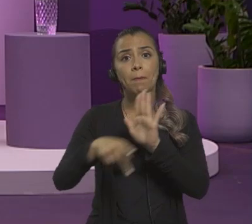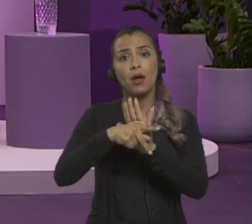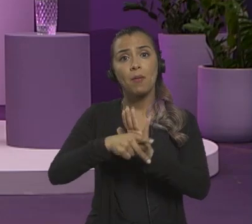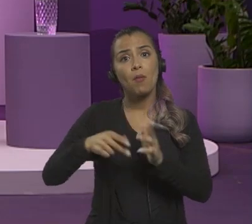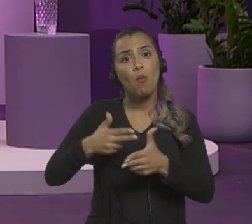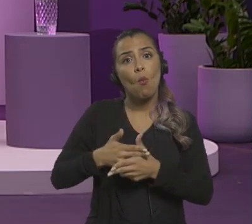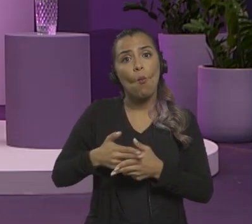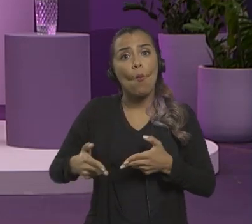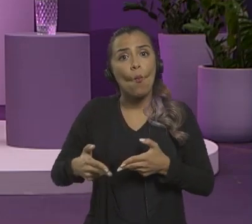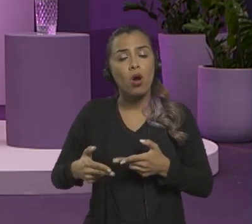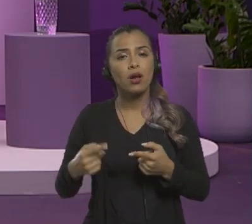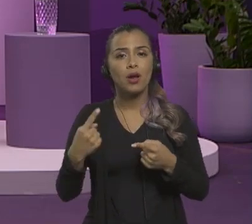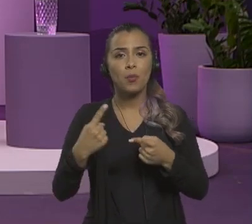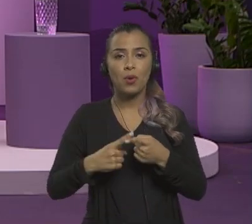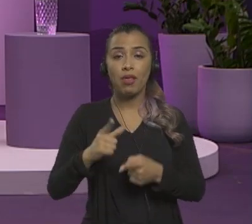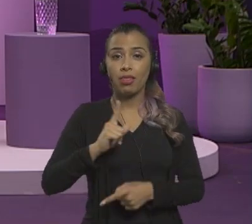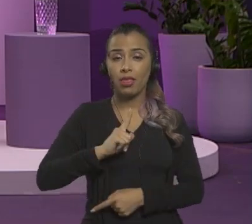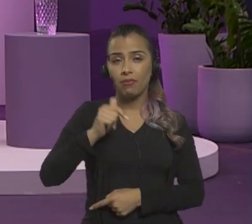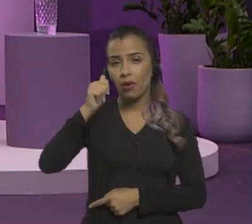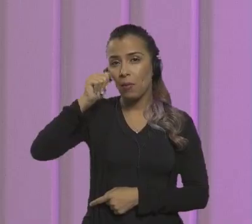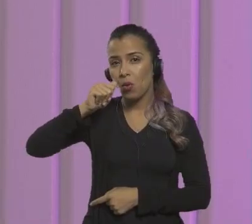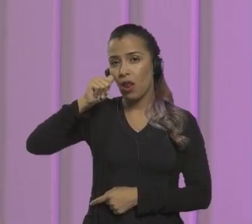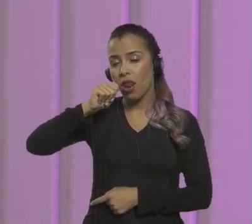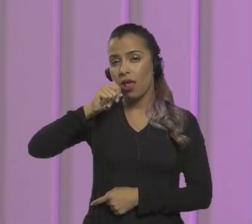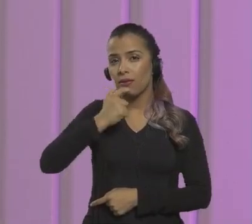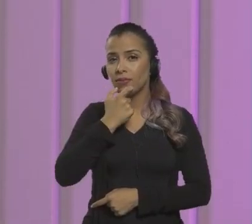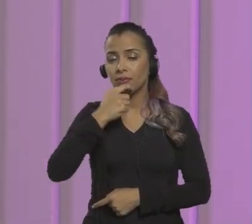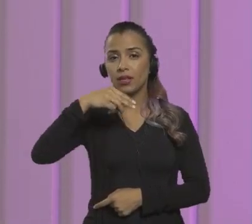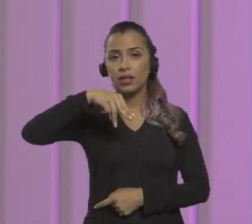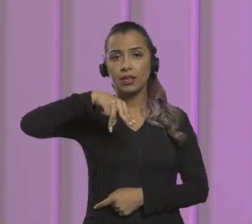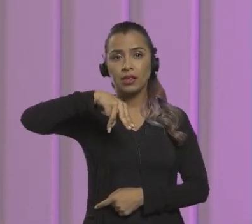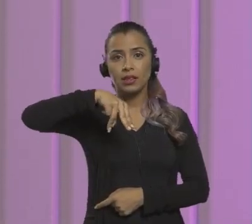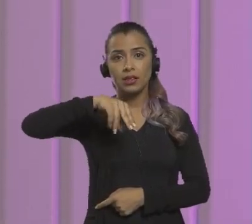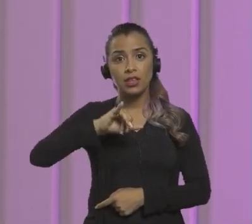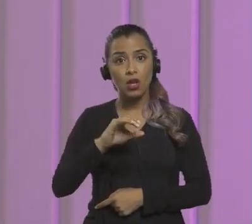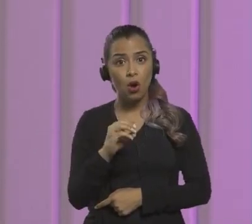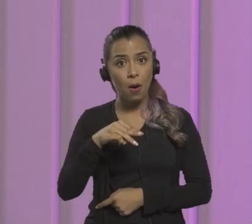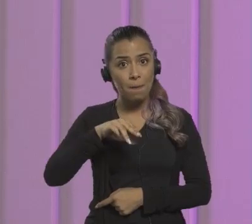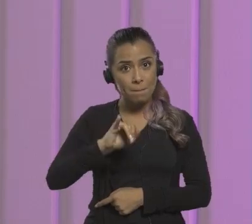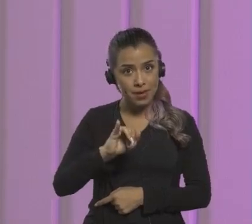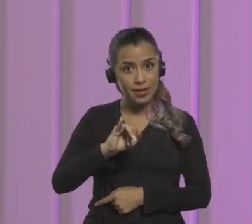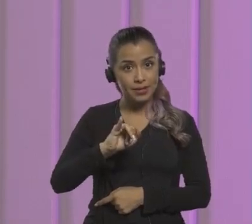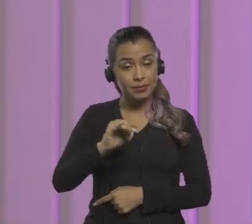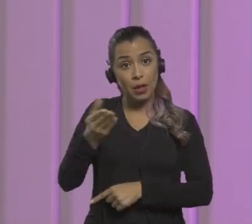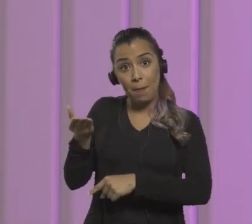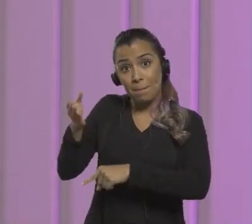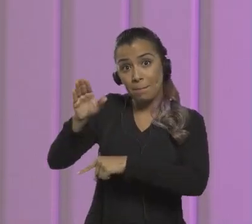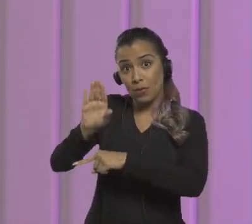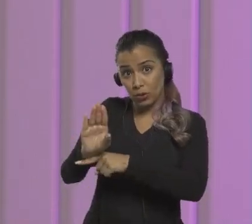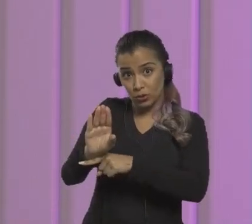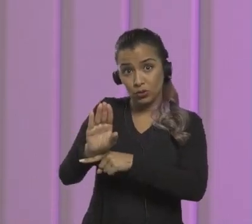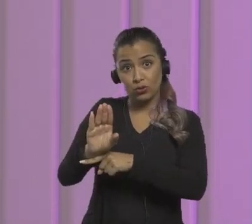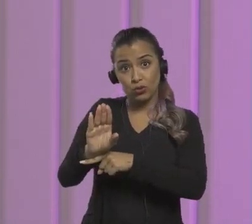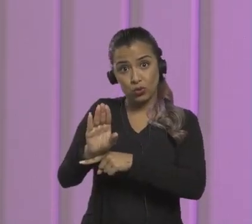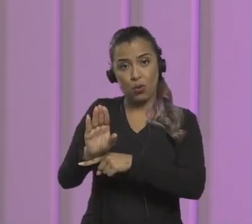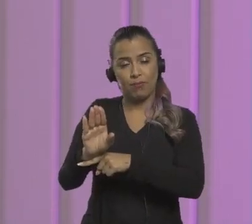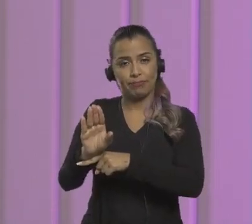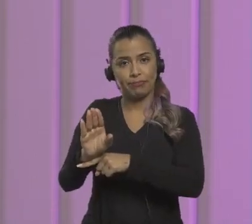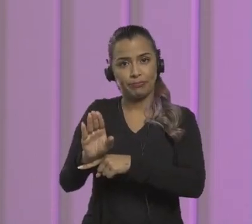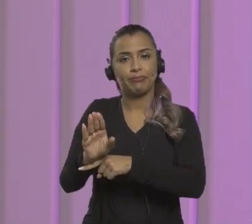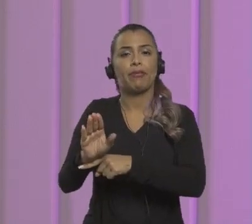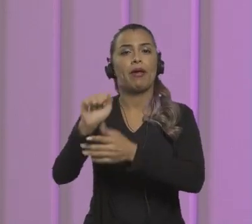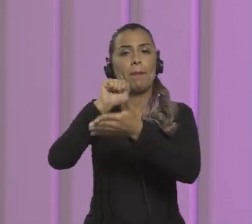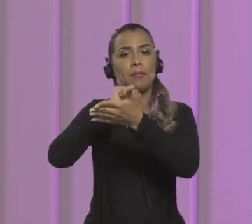uma modelo inglesa que é, deixa eu ver o nome dela, Naomi Nicholas, postou uma foto diversas vezes e teve a foto